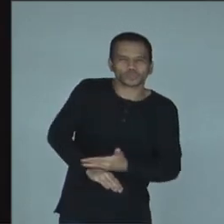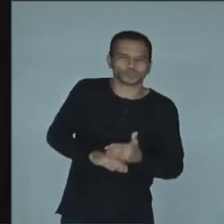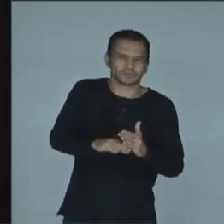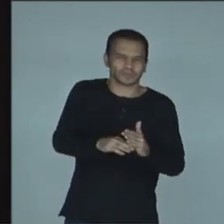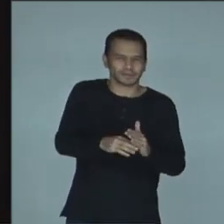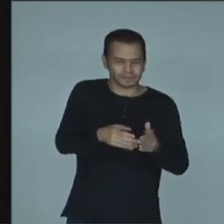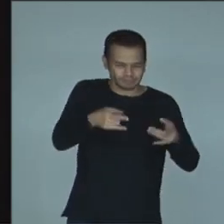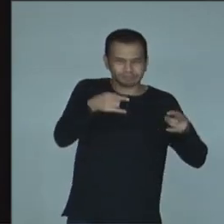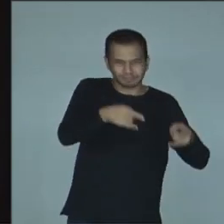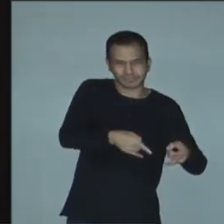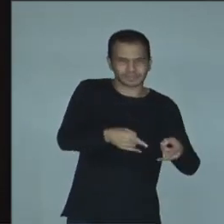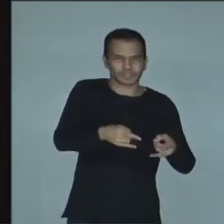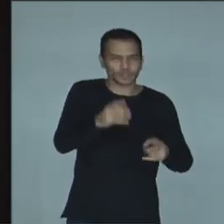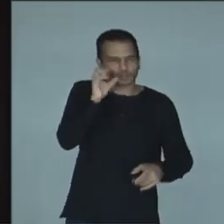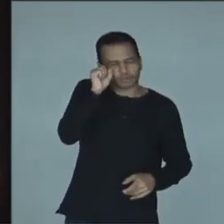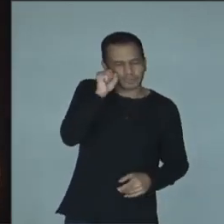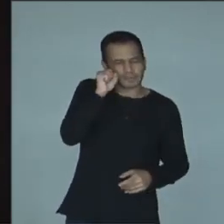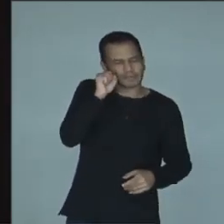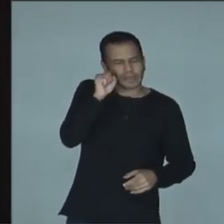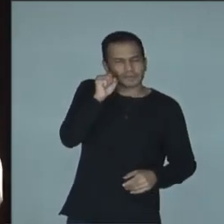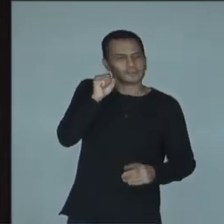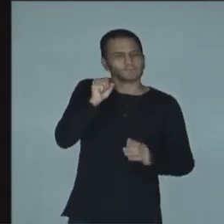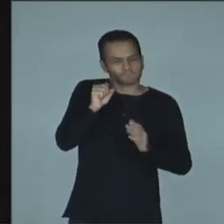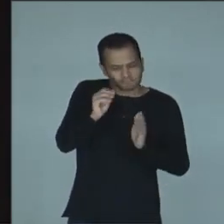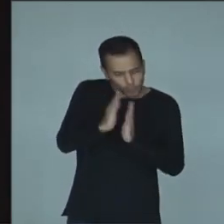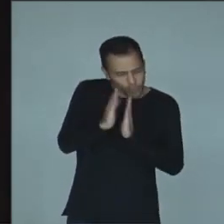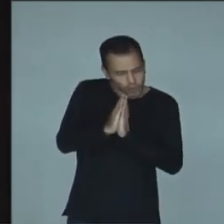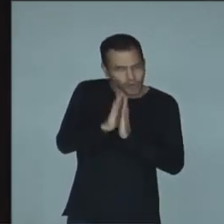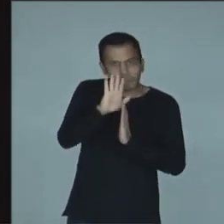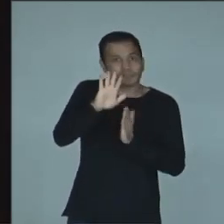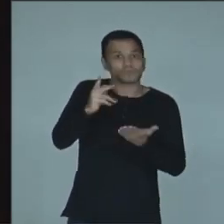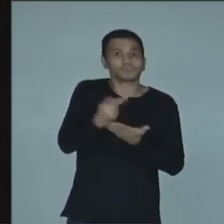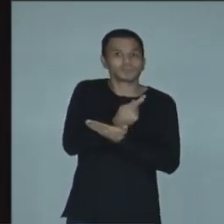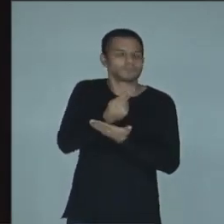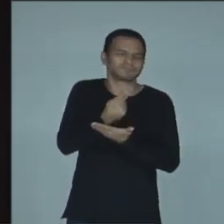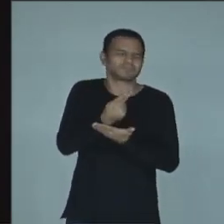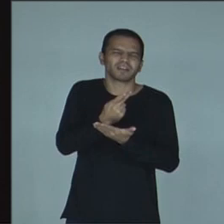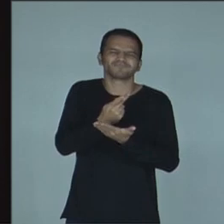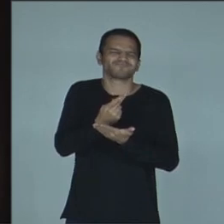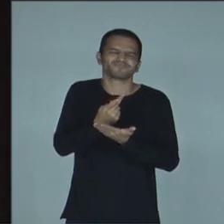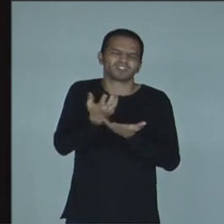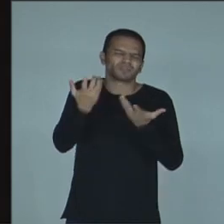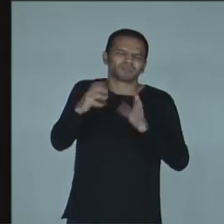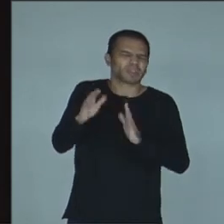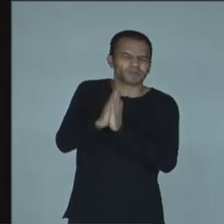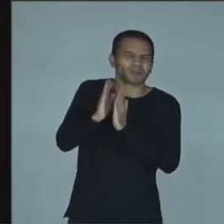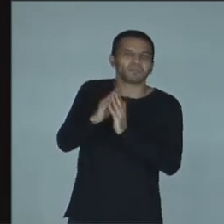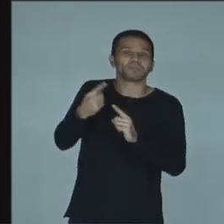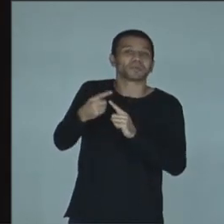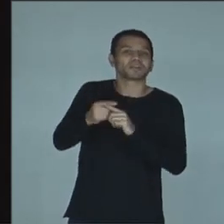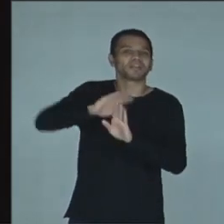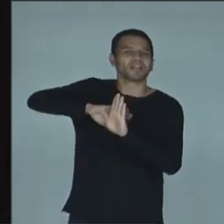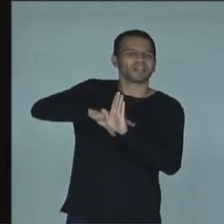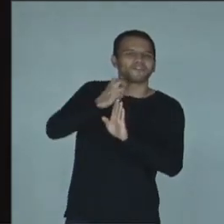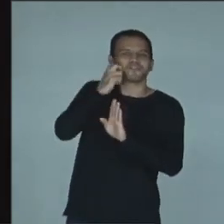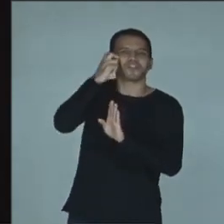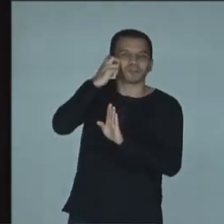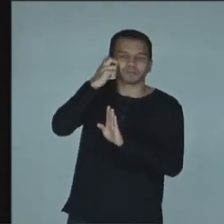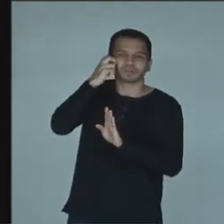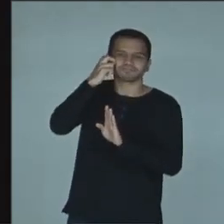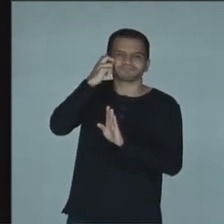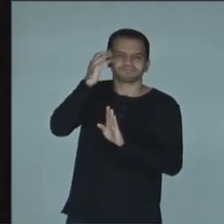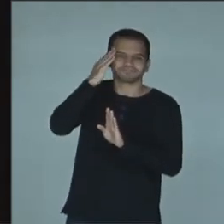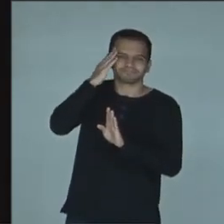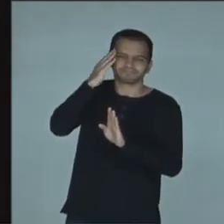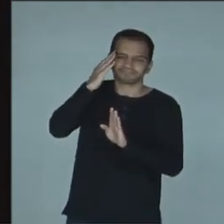dormir Me manda aquele dia você nem hora E você tá com vergonha para quem tem vergonha na